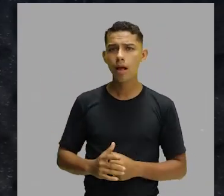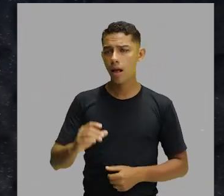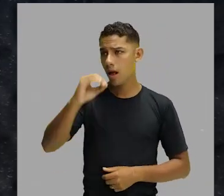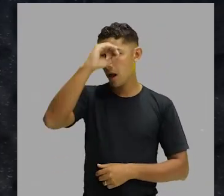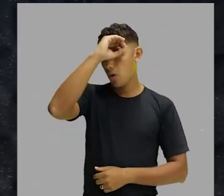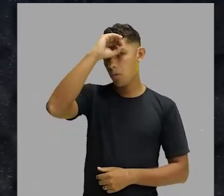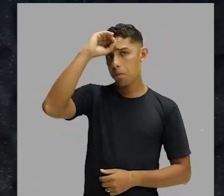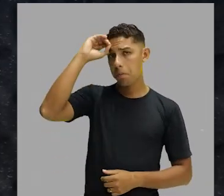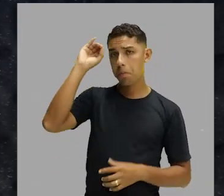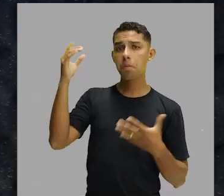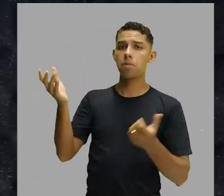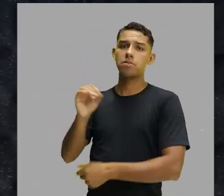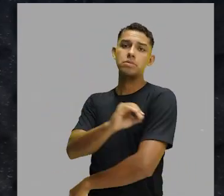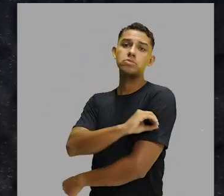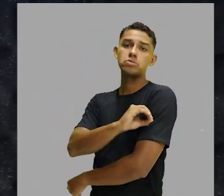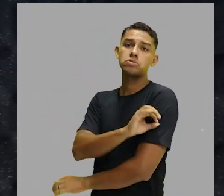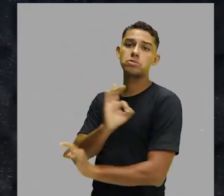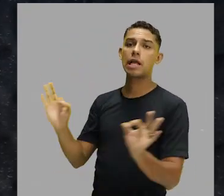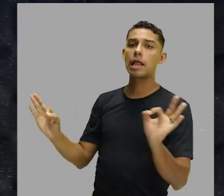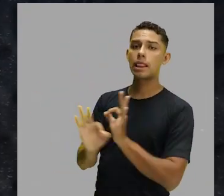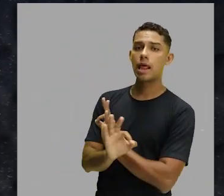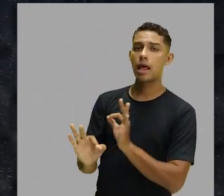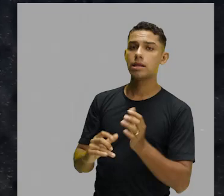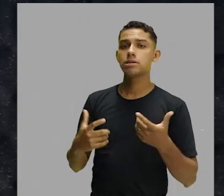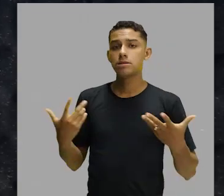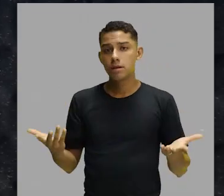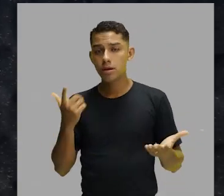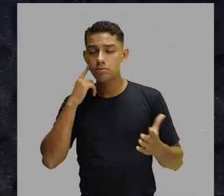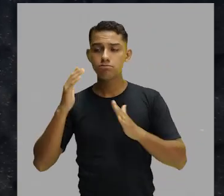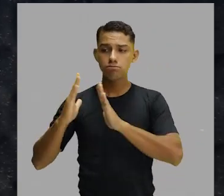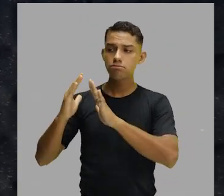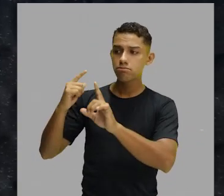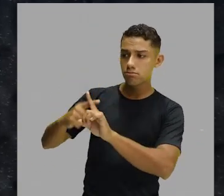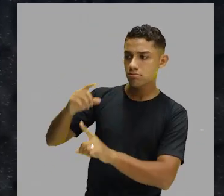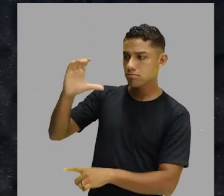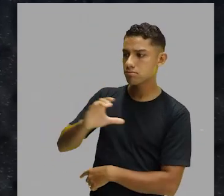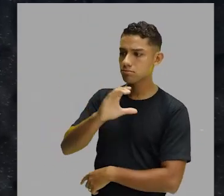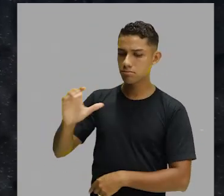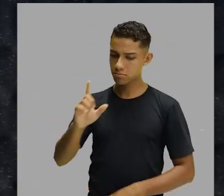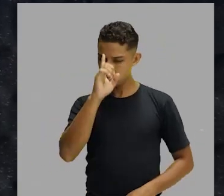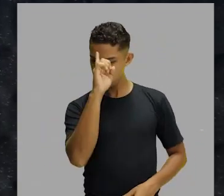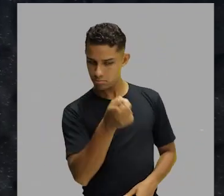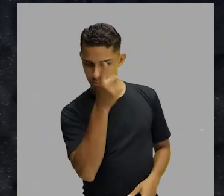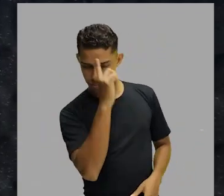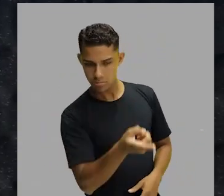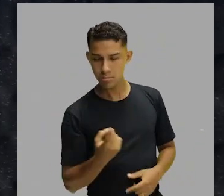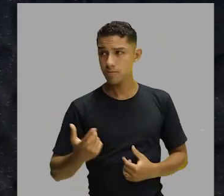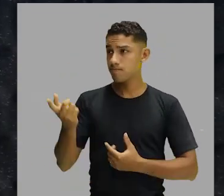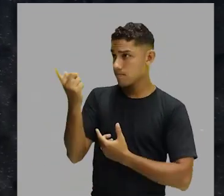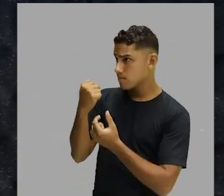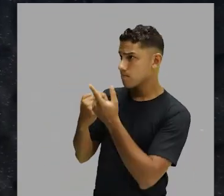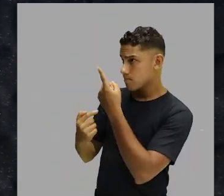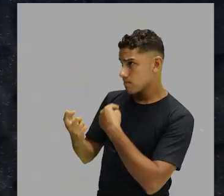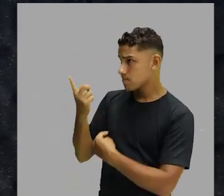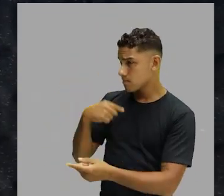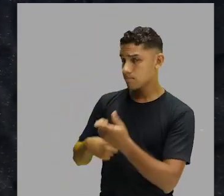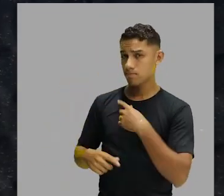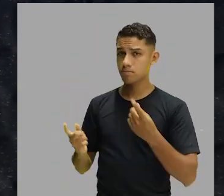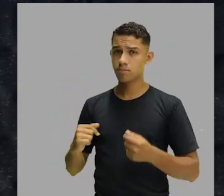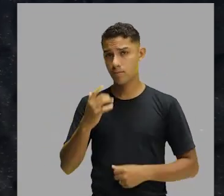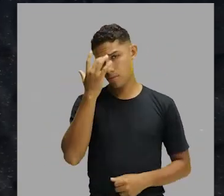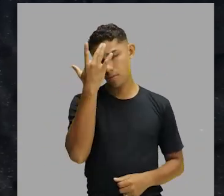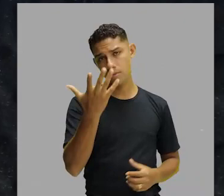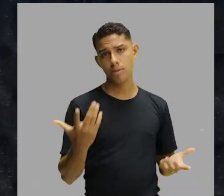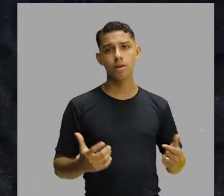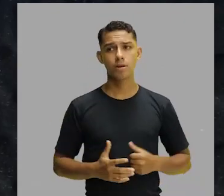as doutrinas eclesiásticas, as doutrinas religiosas. Então, era muito fácil ficar,